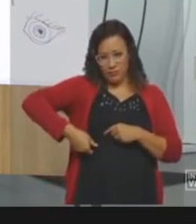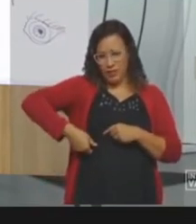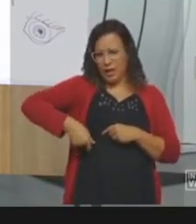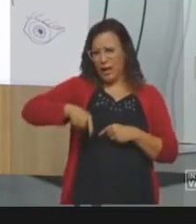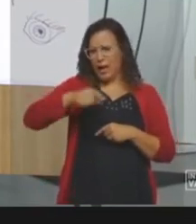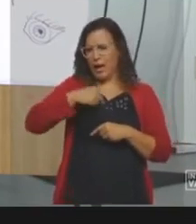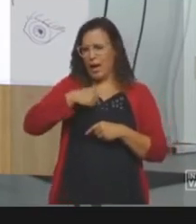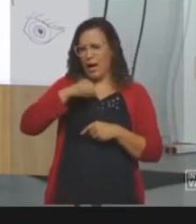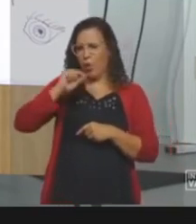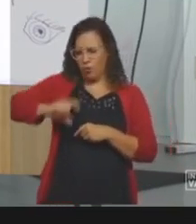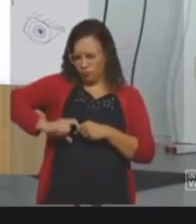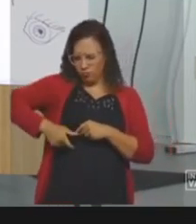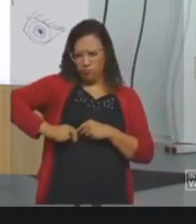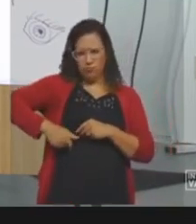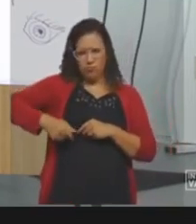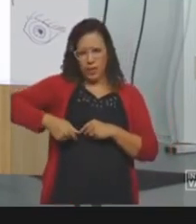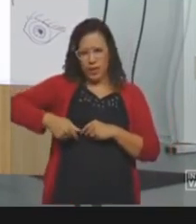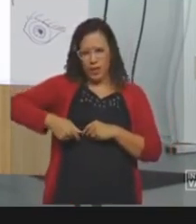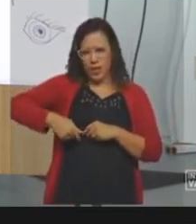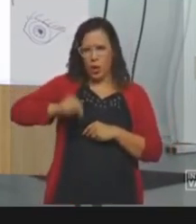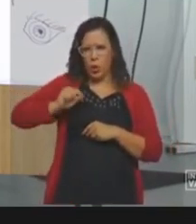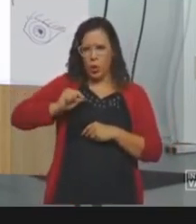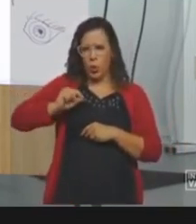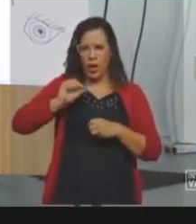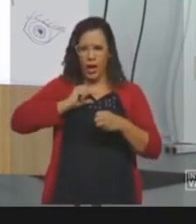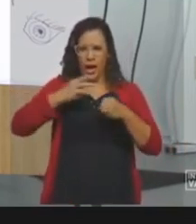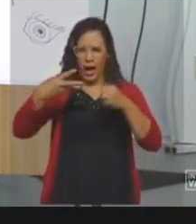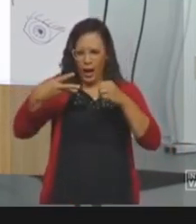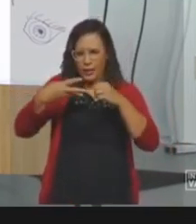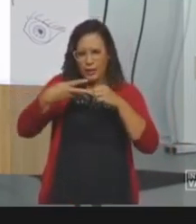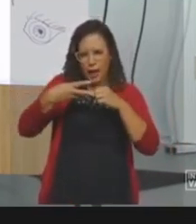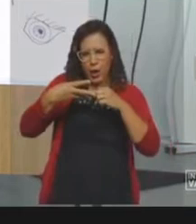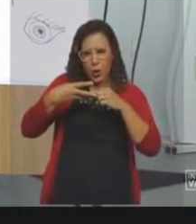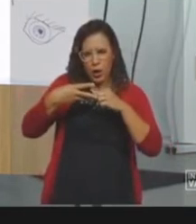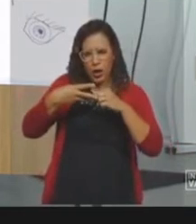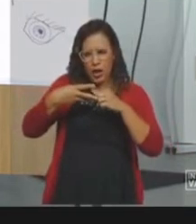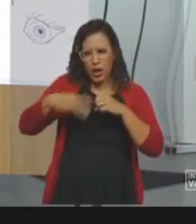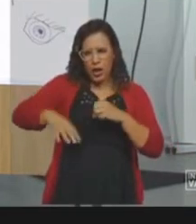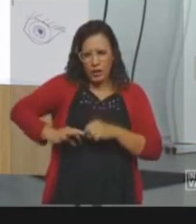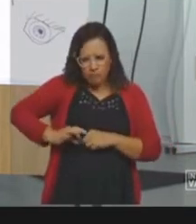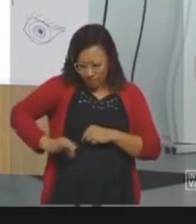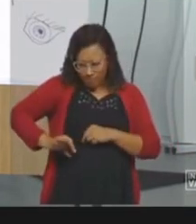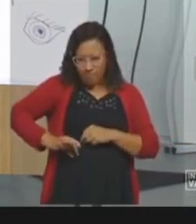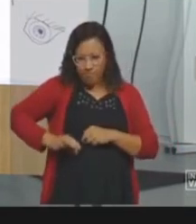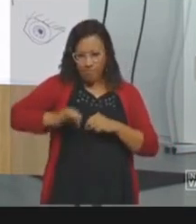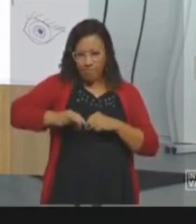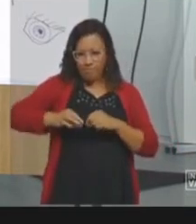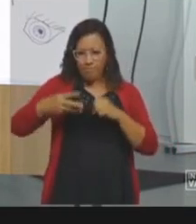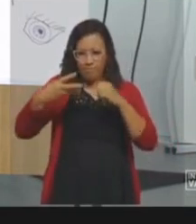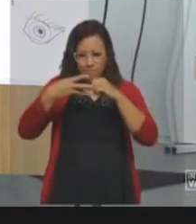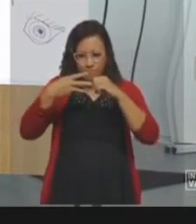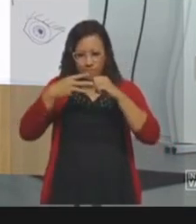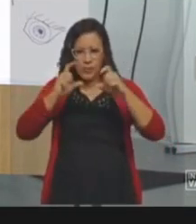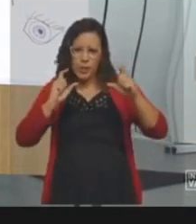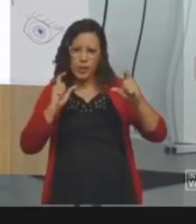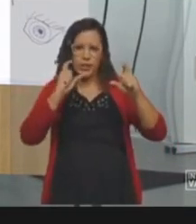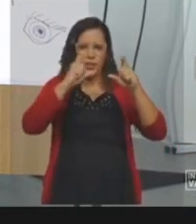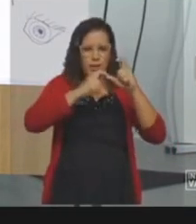as células do pâncreas que produzem insulina e naquela pessoa que não produz, eu conseguisse